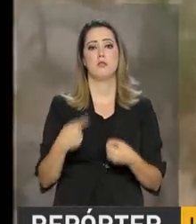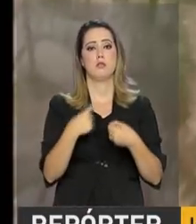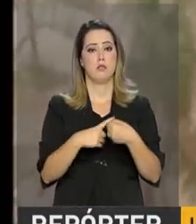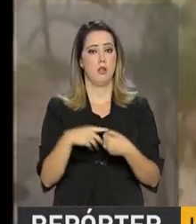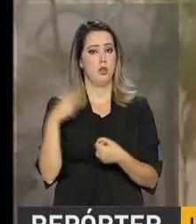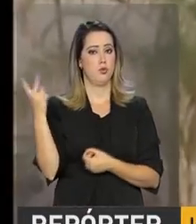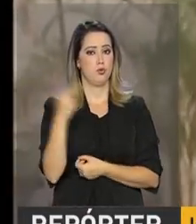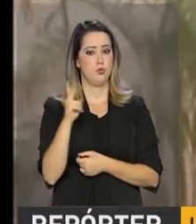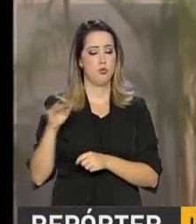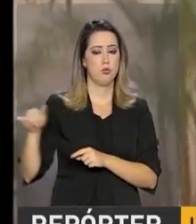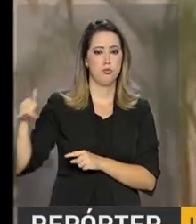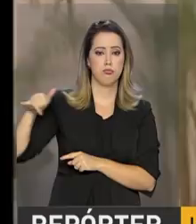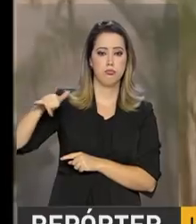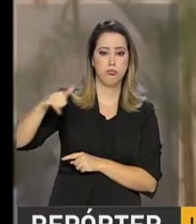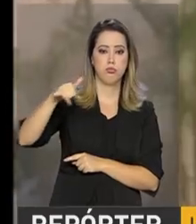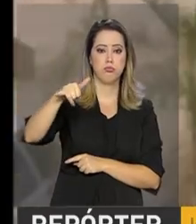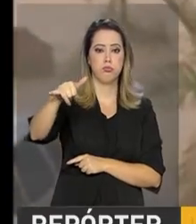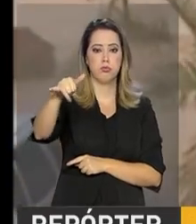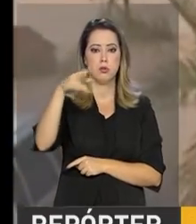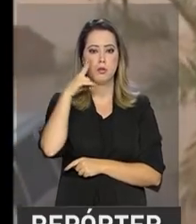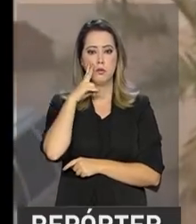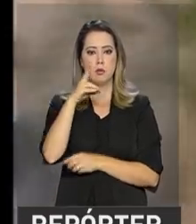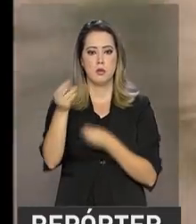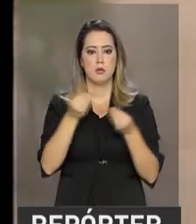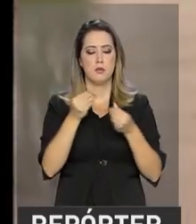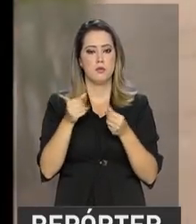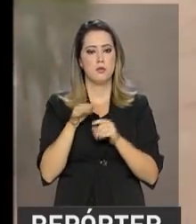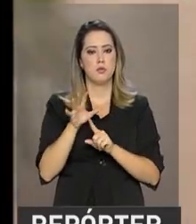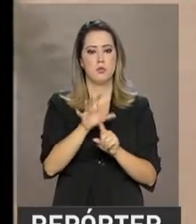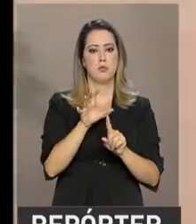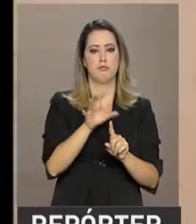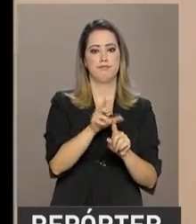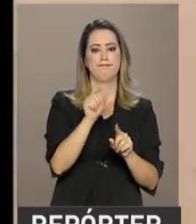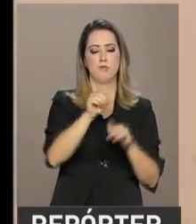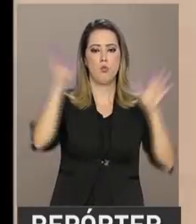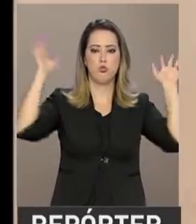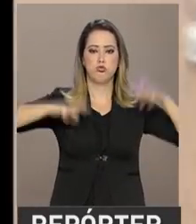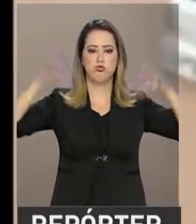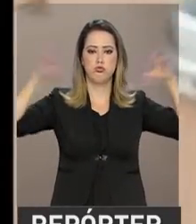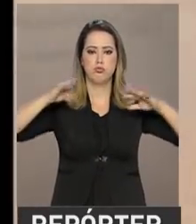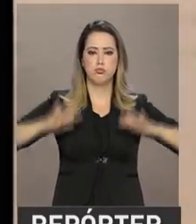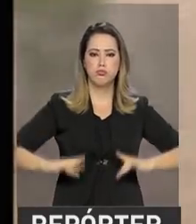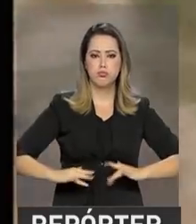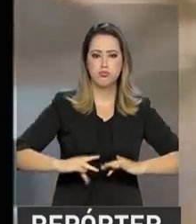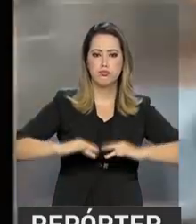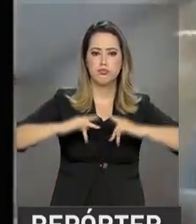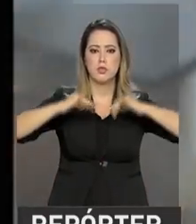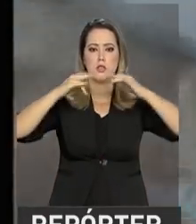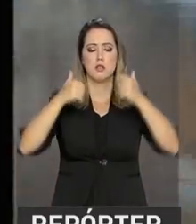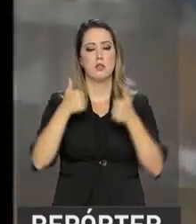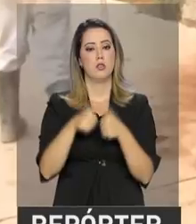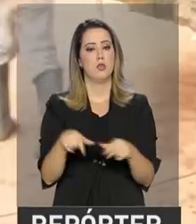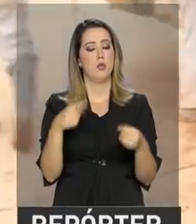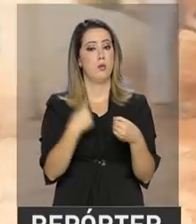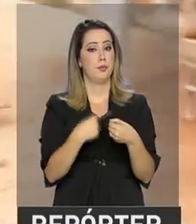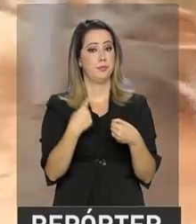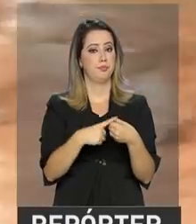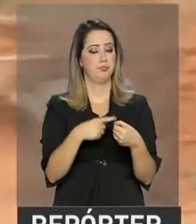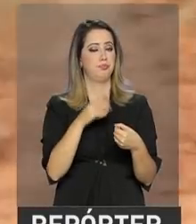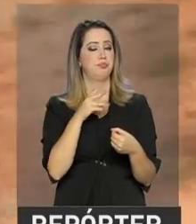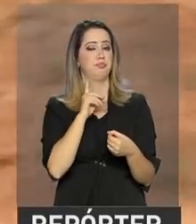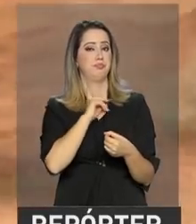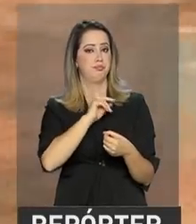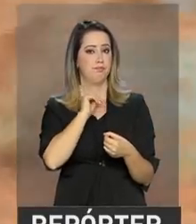sobrevoaram áreas atingidas para verificar o impacto das chuvas no município de ribeirão das neves região metropolitana de belo